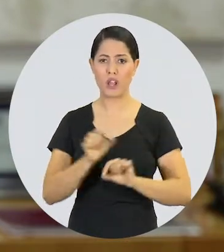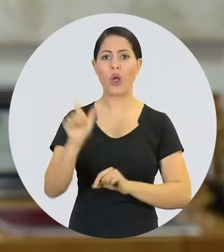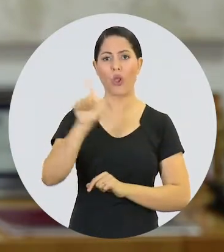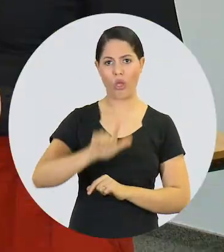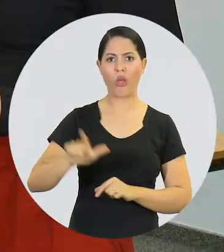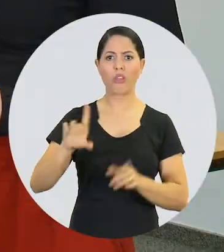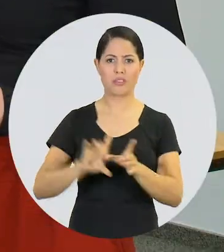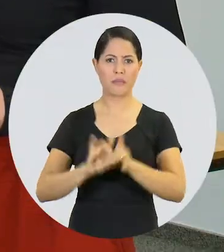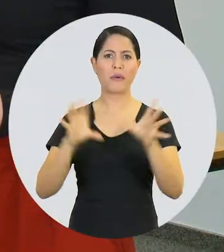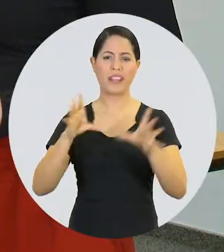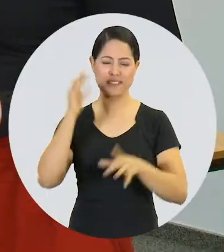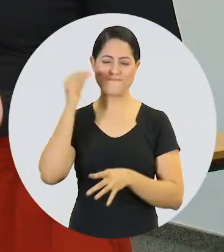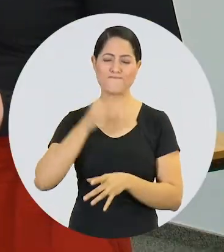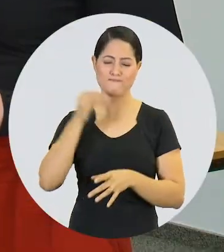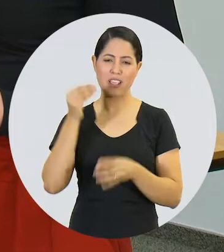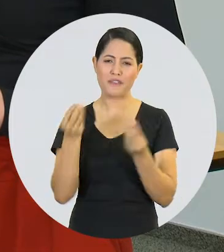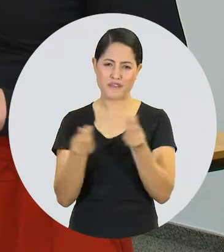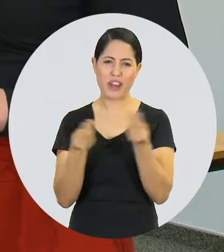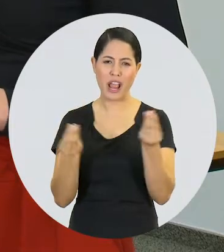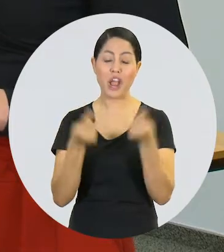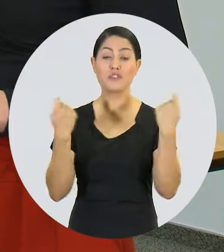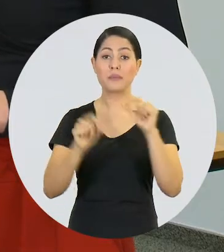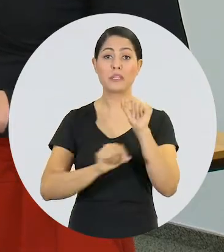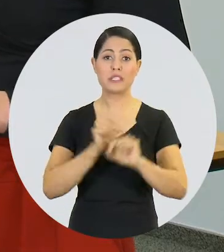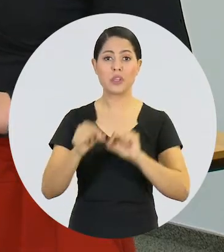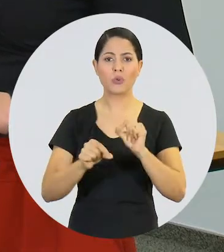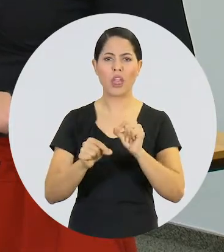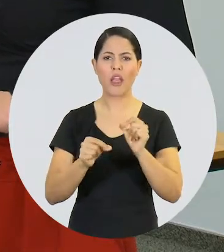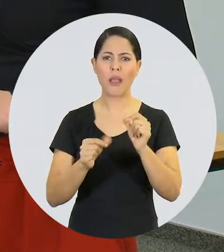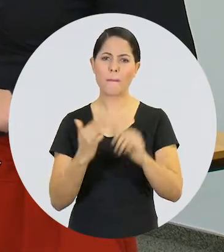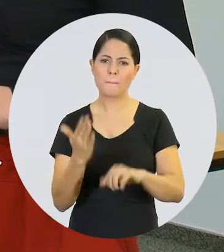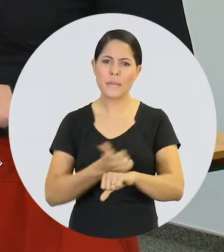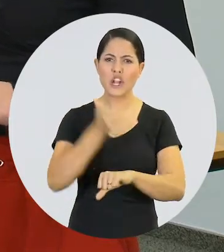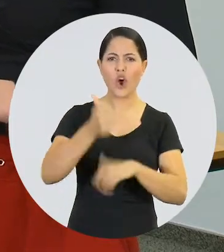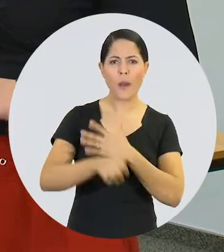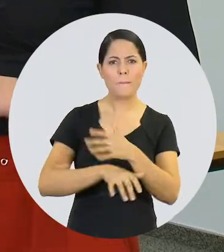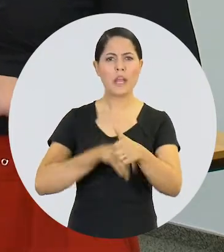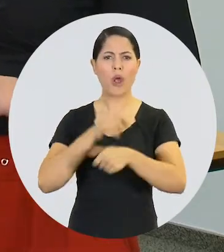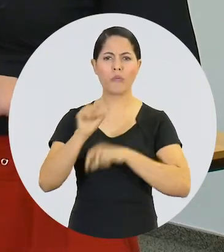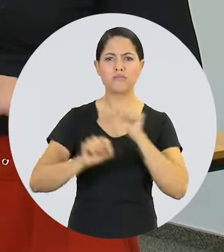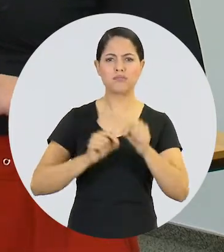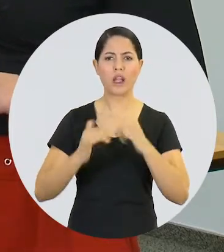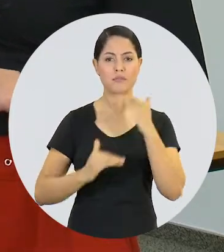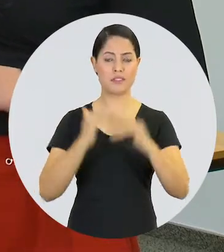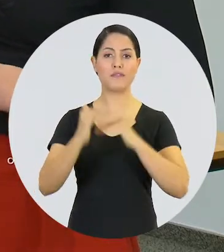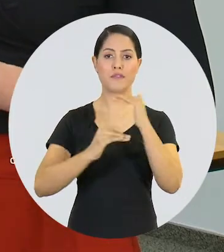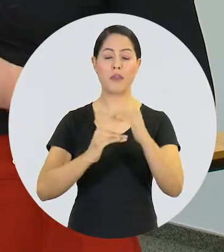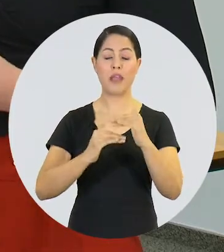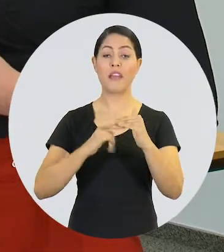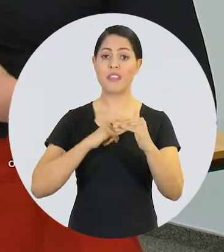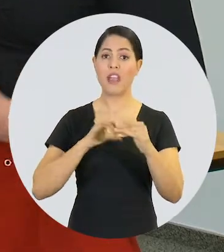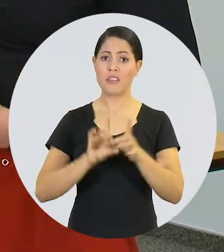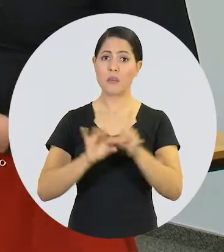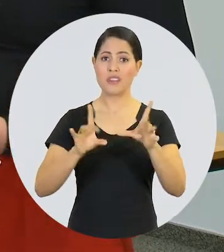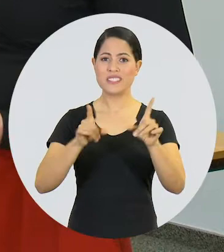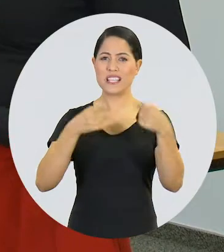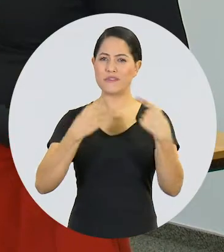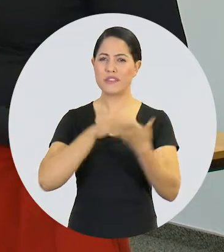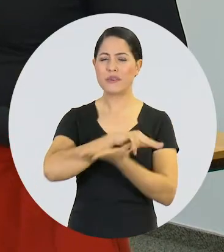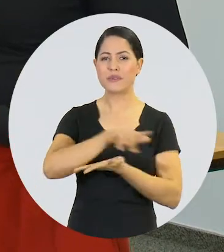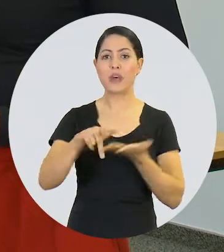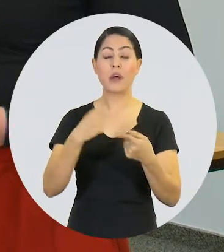É óbvio que ela é frágil, ela precisa de um aperfeiçoamento contínuo, ela enfrenta desafios porque ela busca a